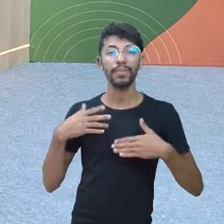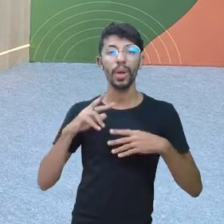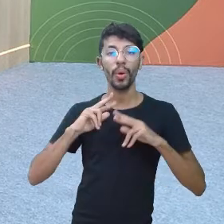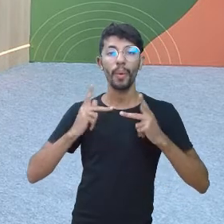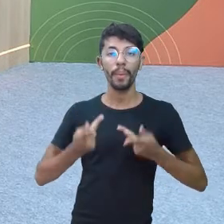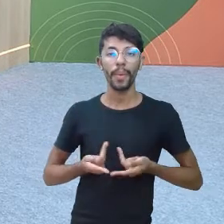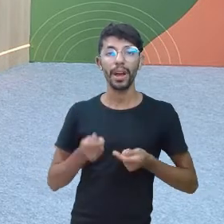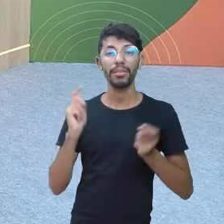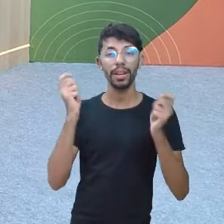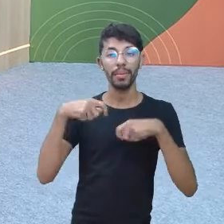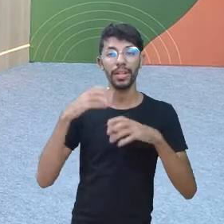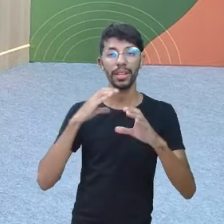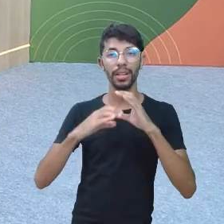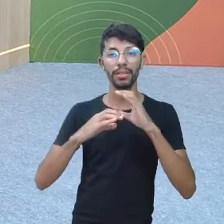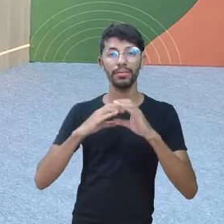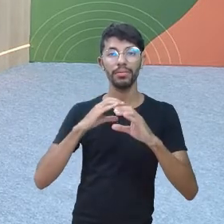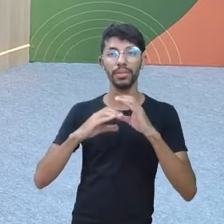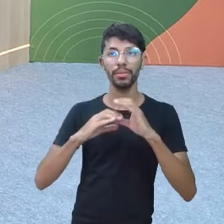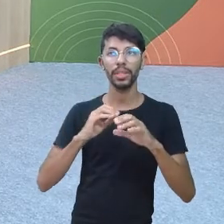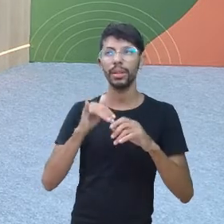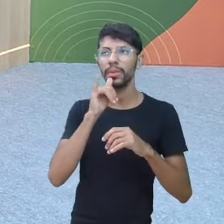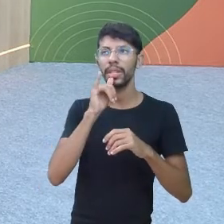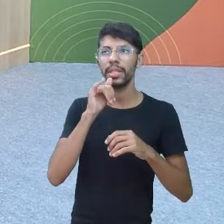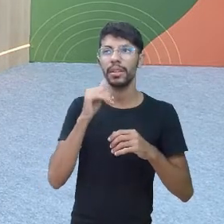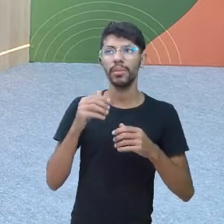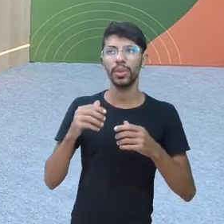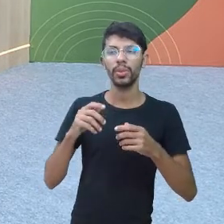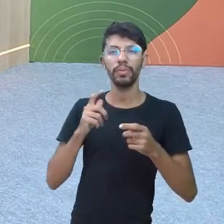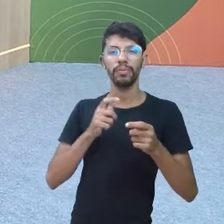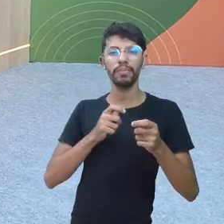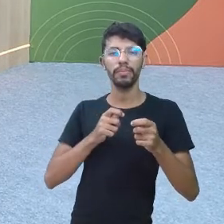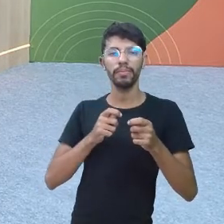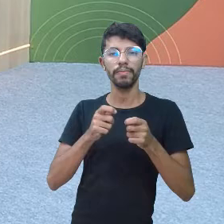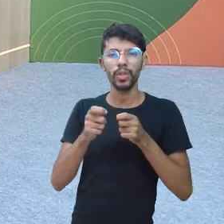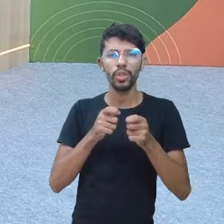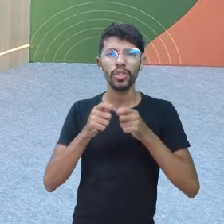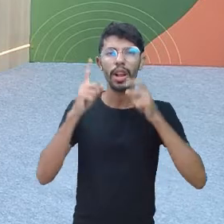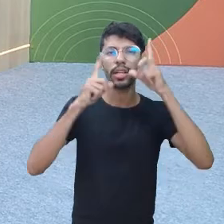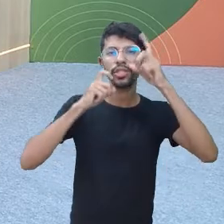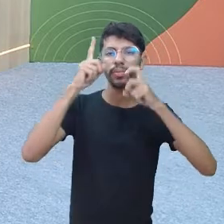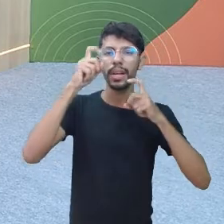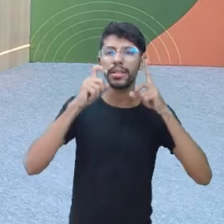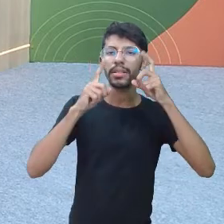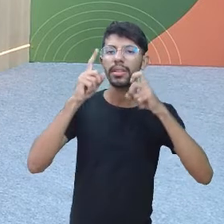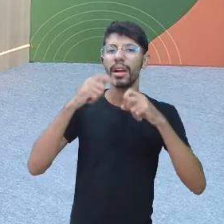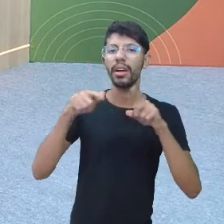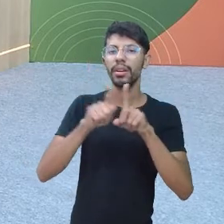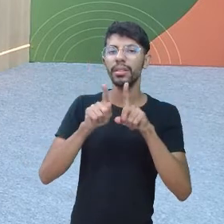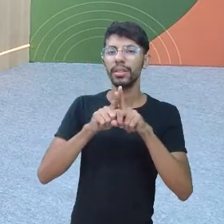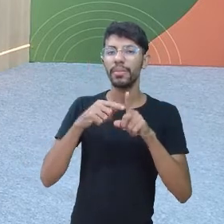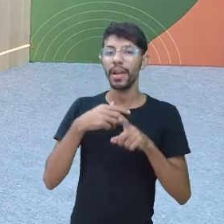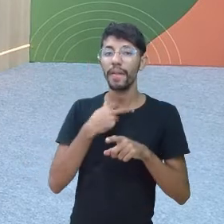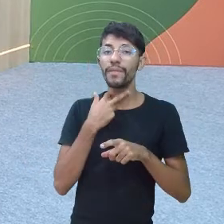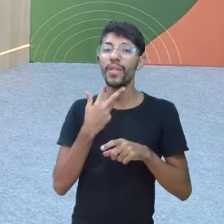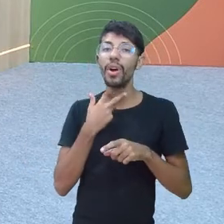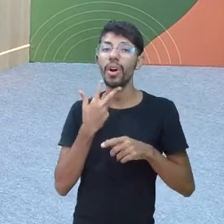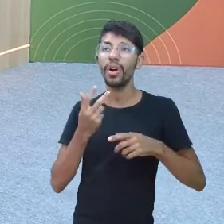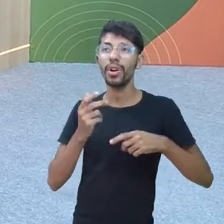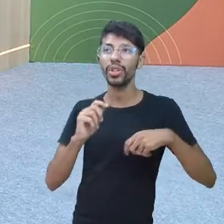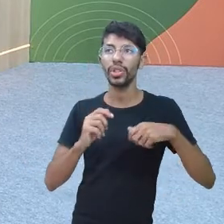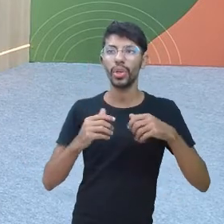capacidade comunicativa de projetar o corpo, de manipular as nossas expressões faciais, a nossa intensidade de voz.